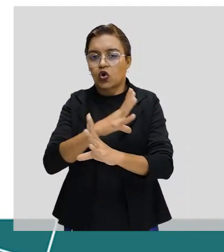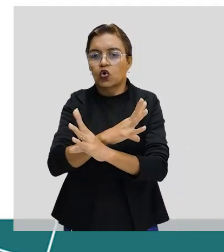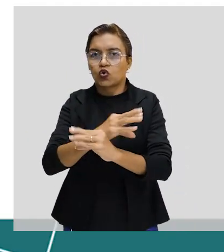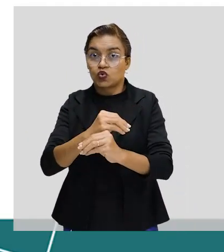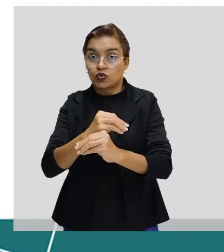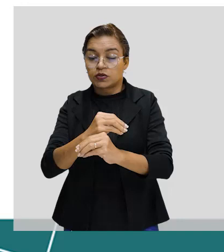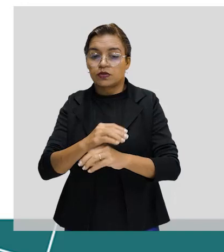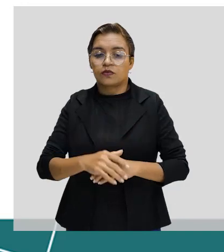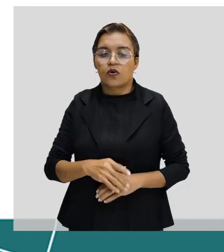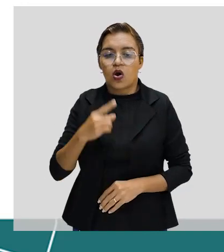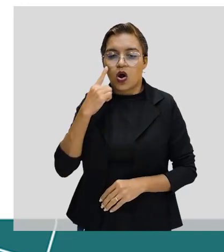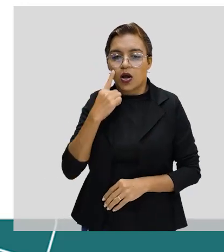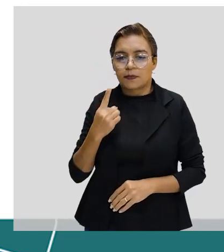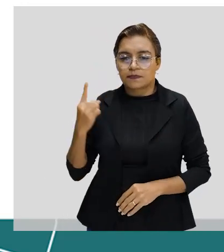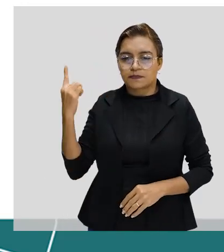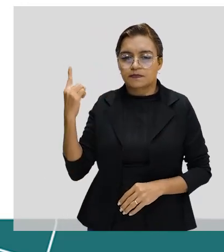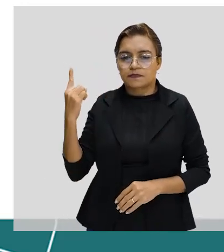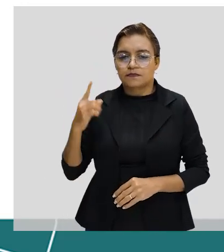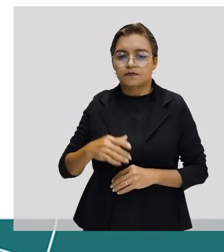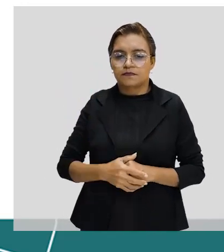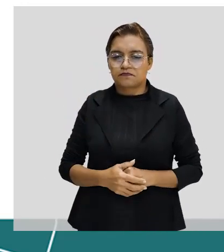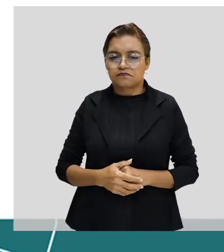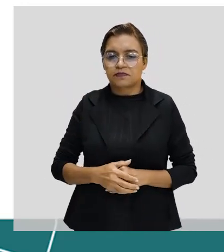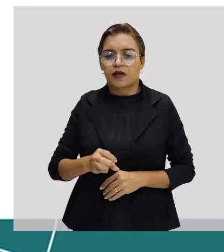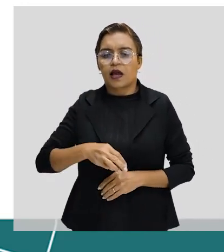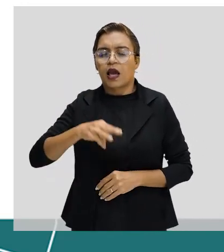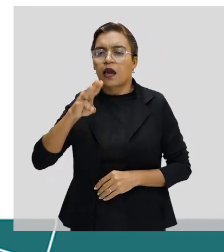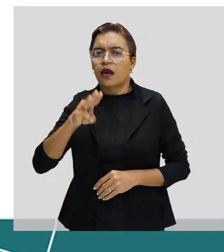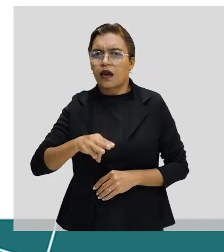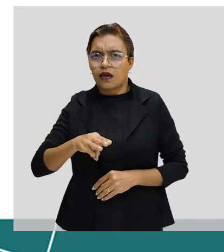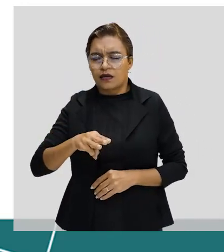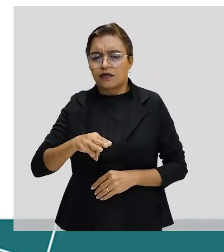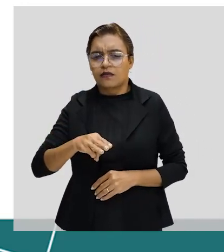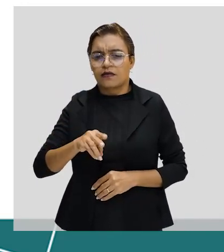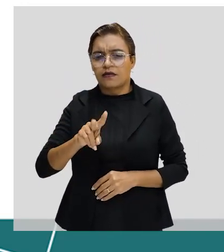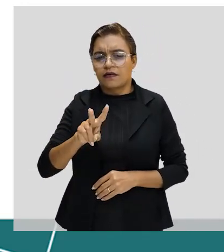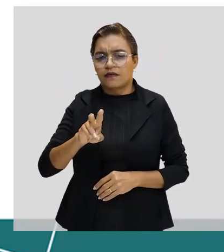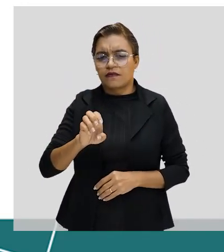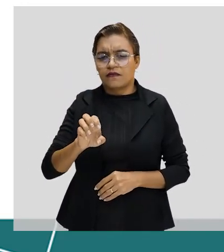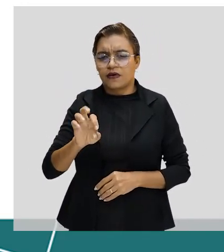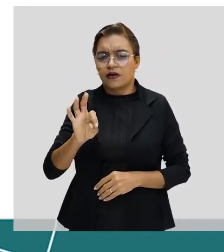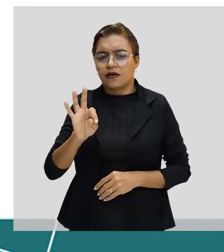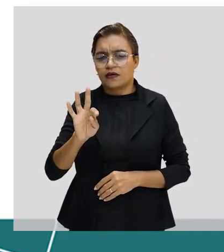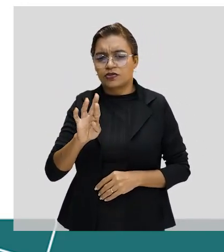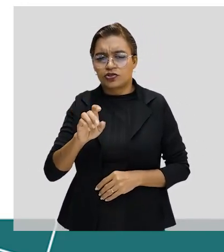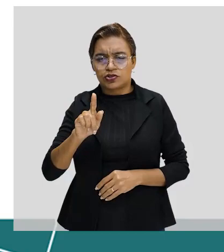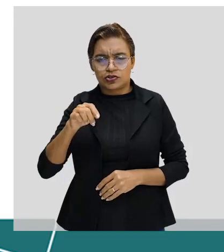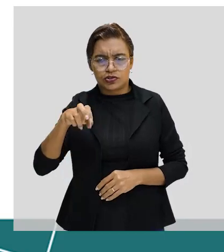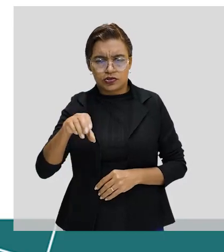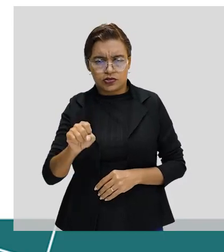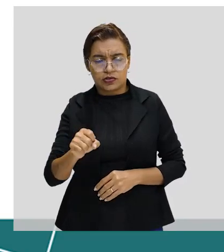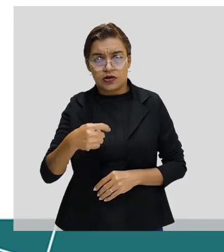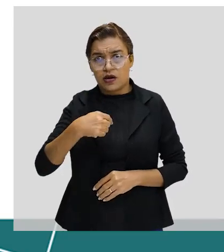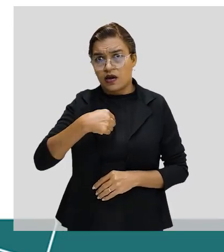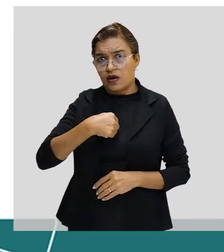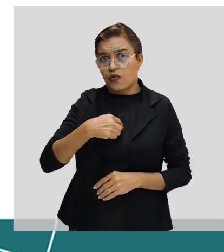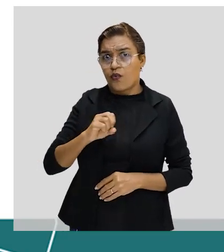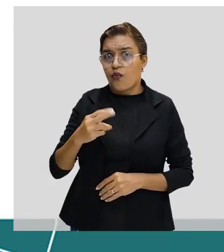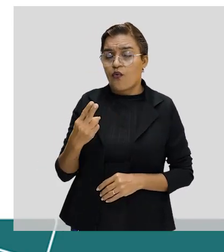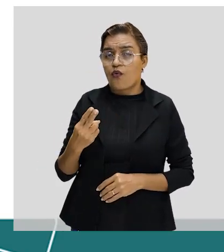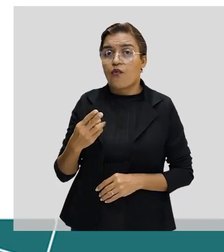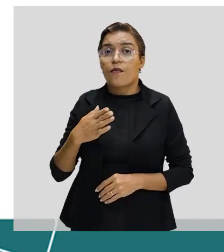estava com vertigens. Quem estava com vertigens? Eu ou a chefe? Então, como a gente poderia reescrever?